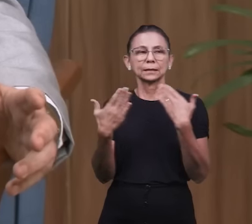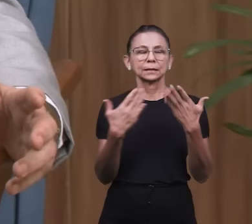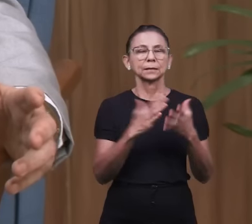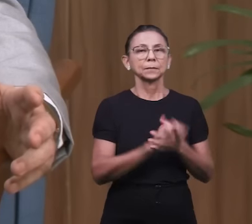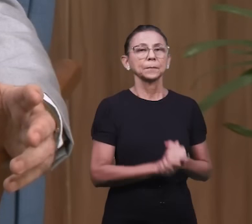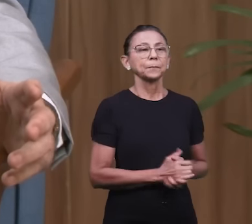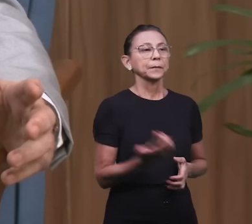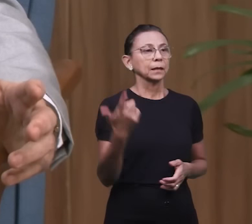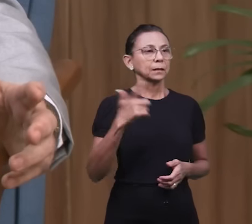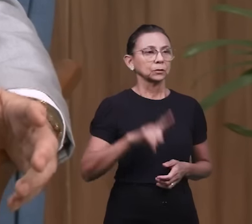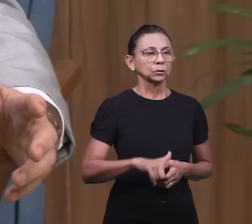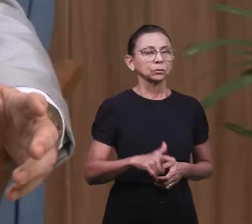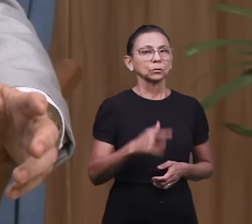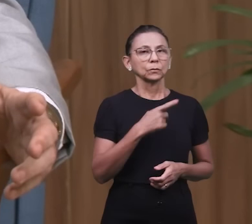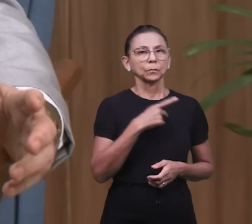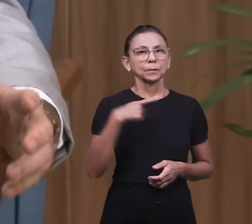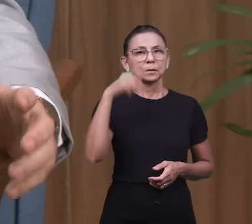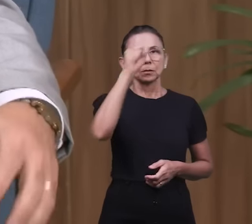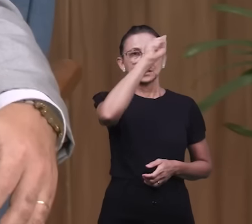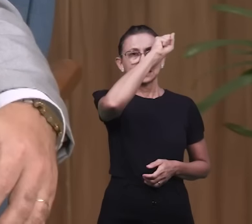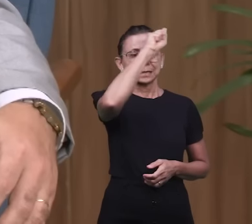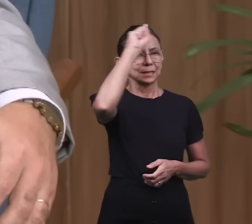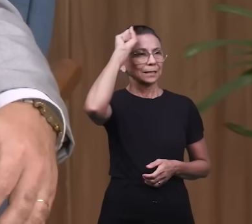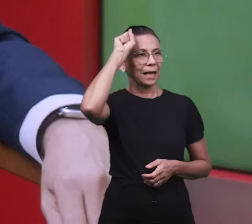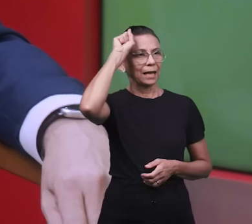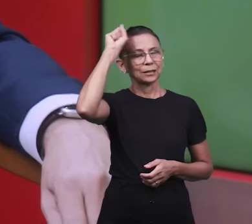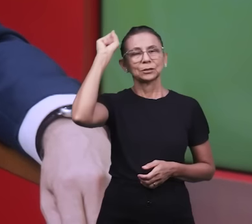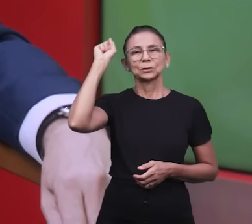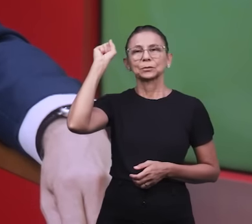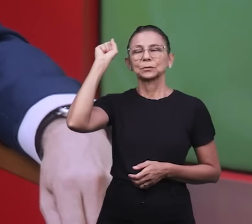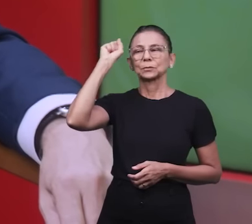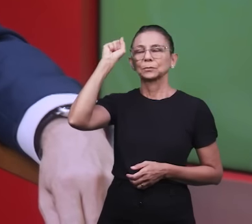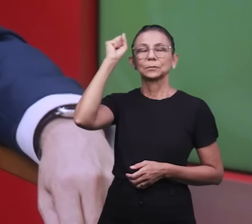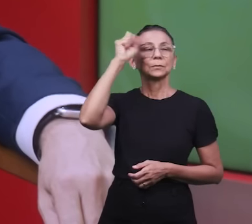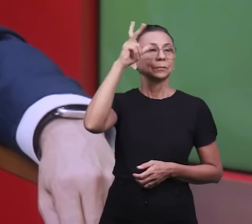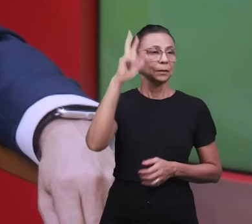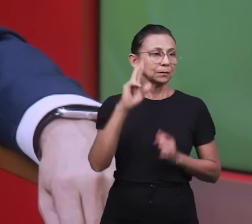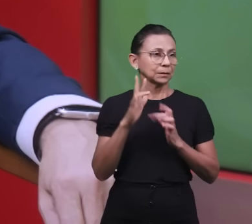Sérgio Souza aqui comigo Sérgio a paz do Senhor seja bem-vindo paixão